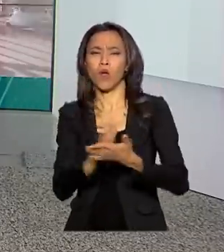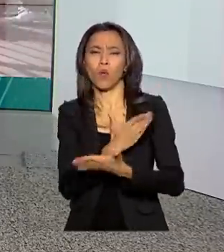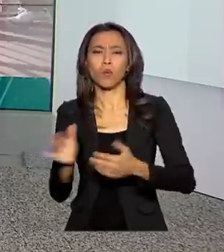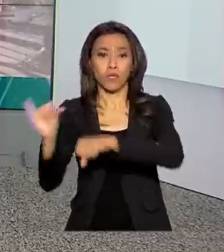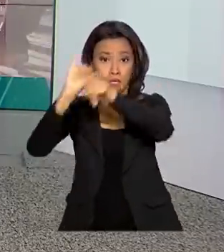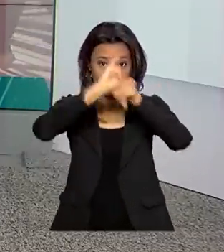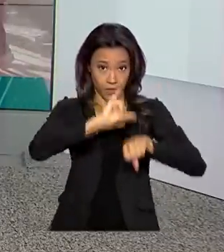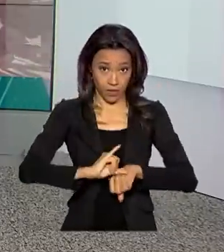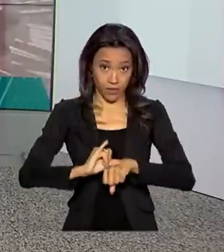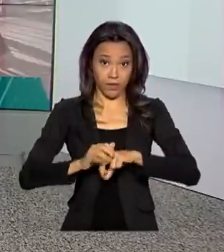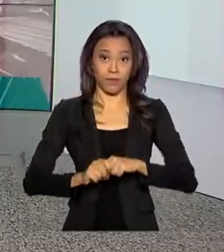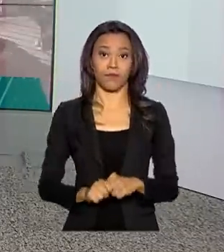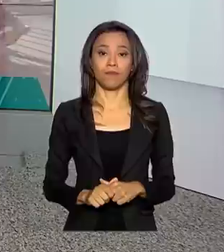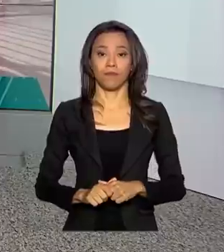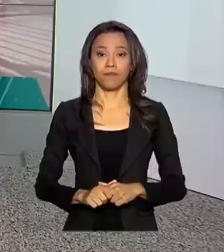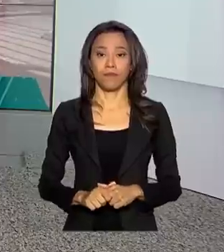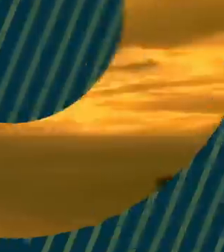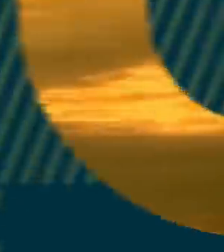algumas capitais